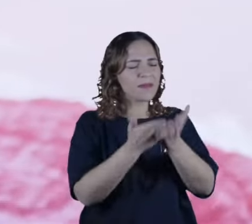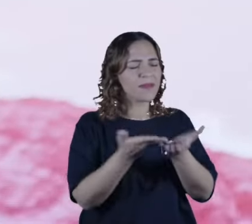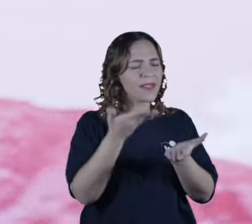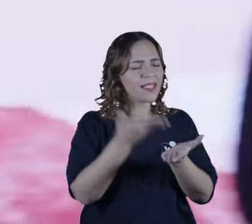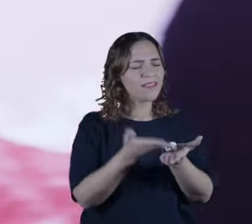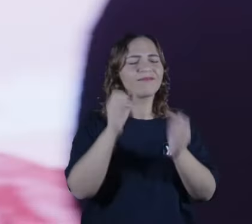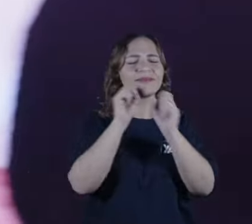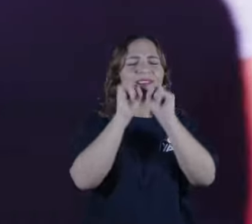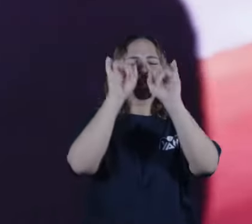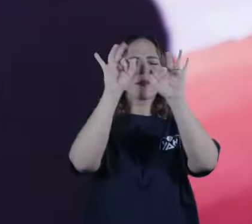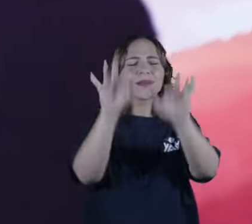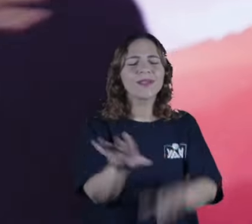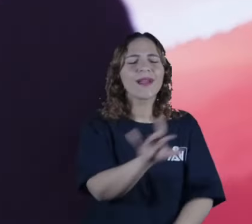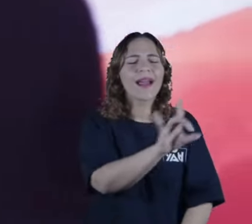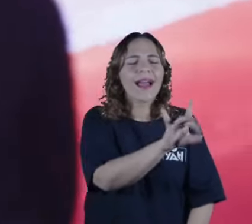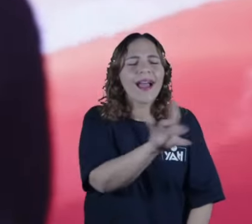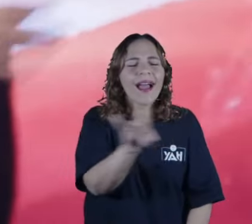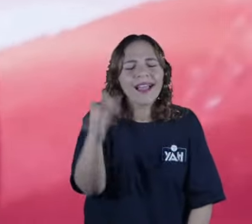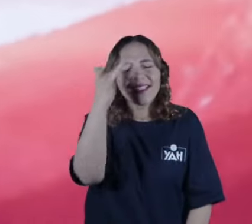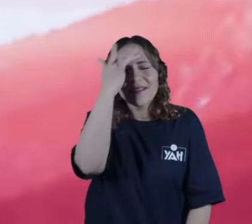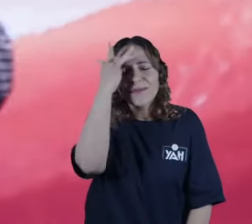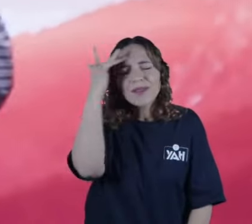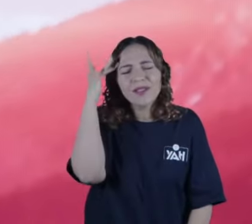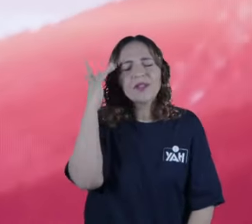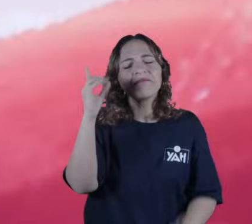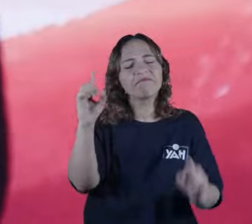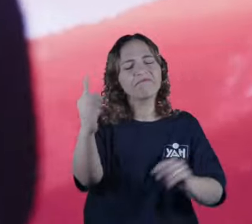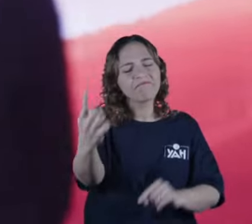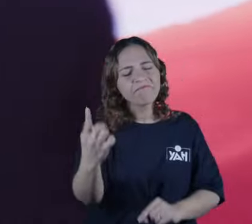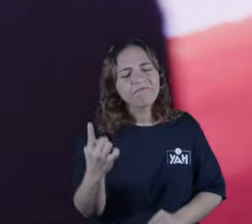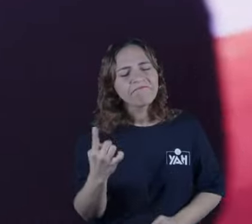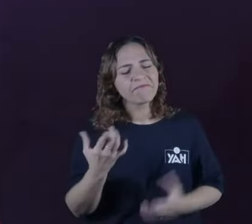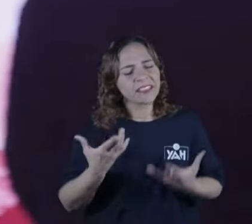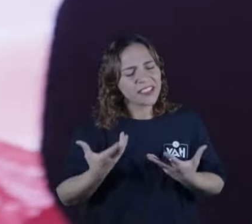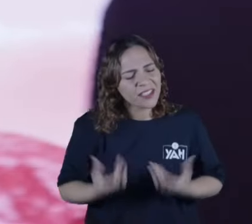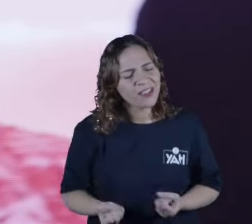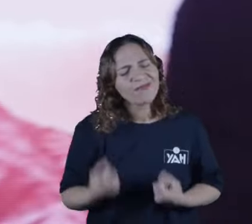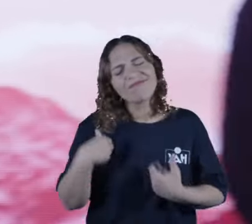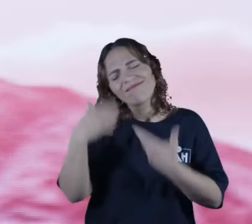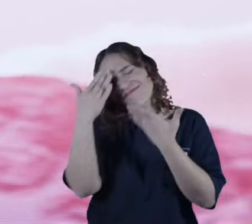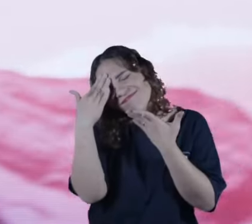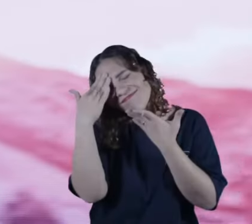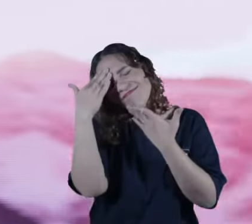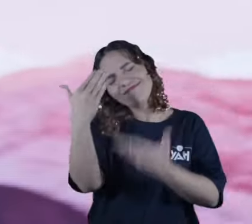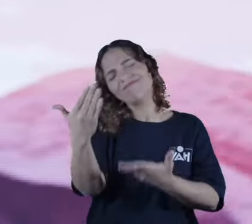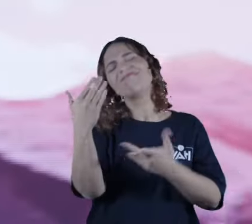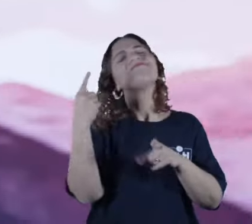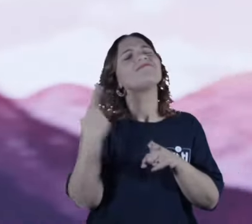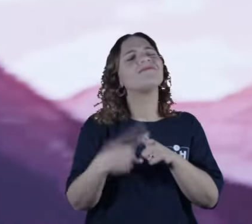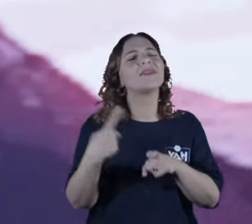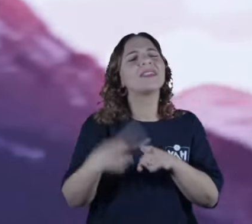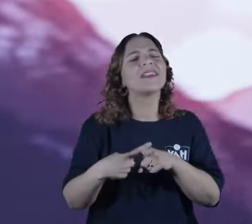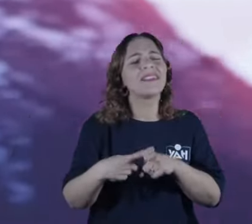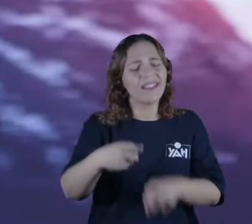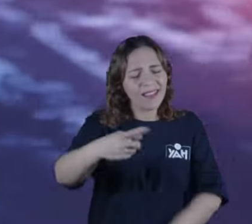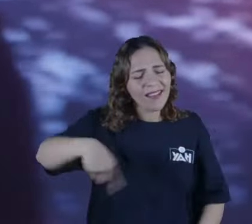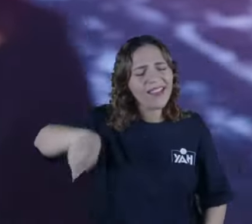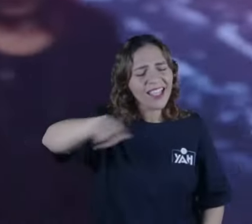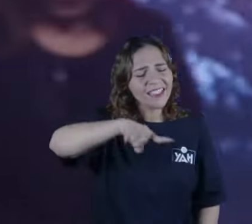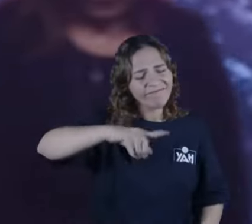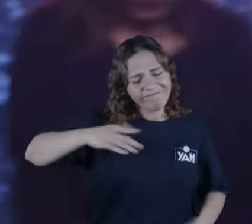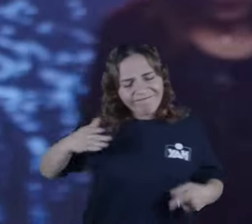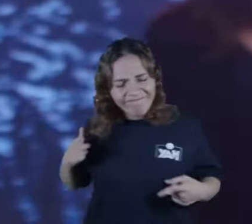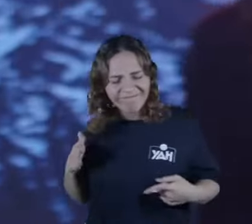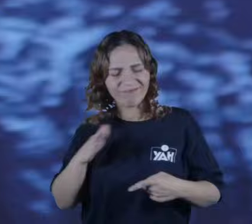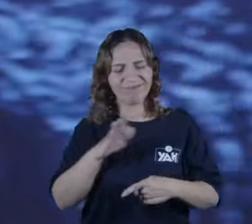Abençoa cada uma dessas vidas que aqui vieram à frente. E eu te agradeço porque elas são fortalecidas